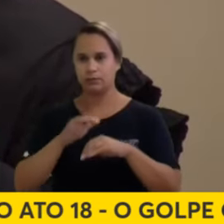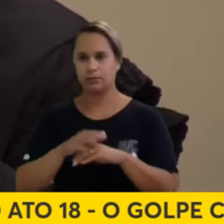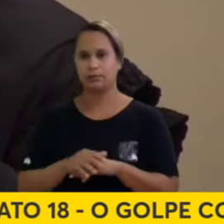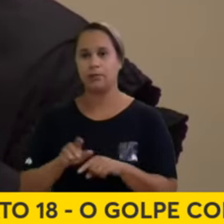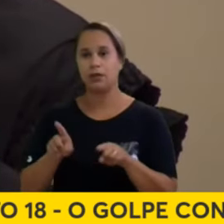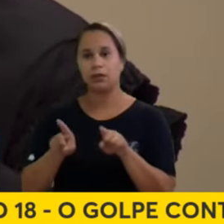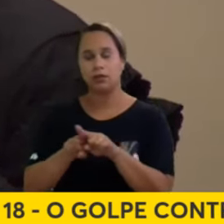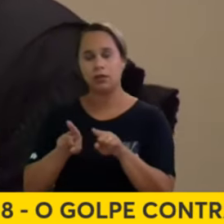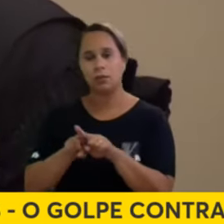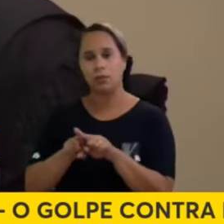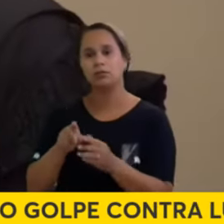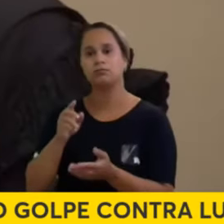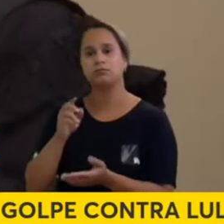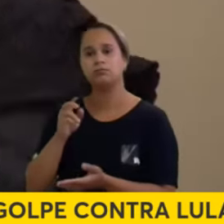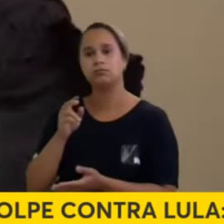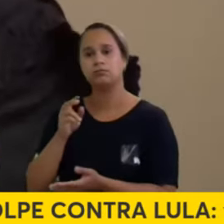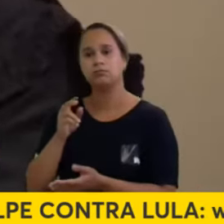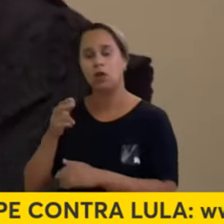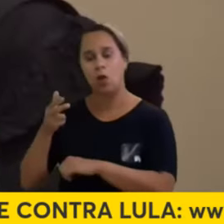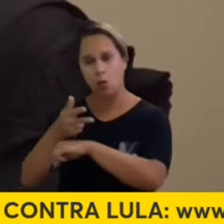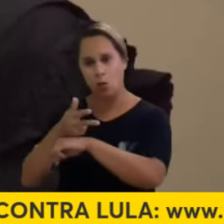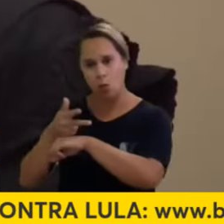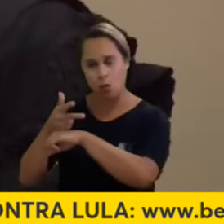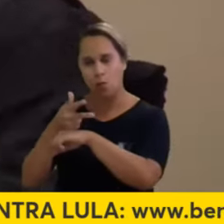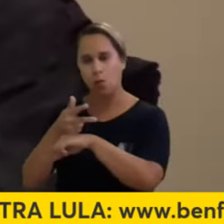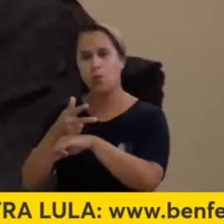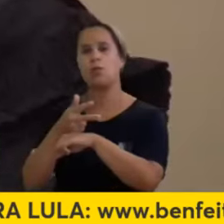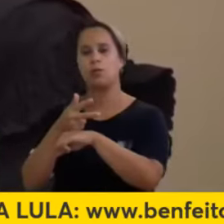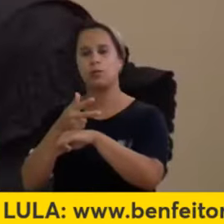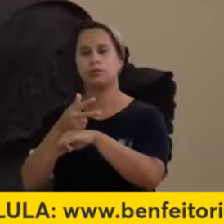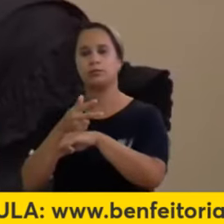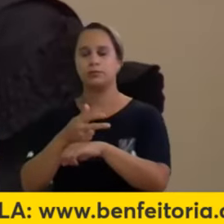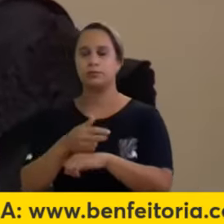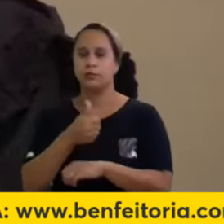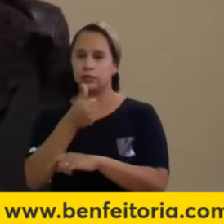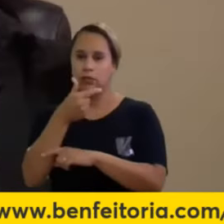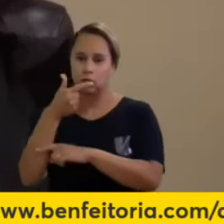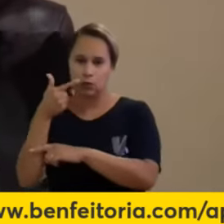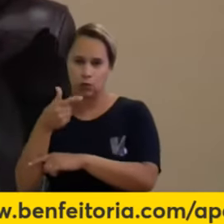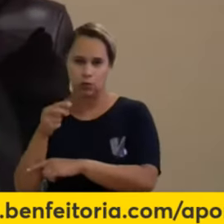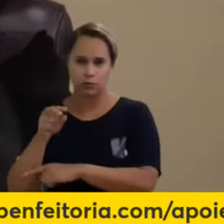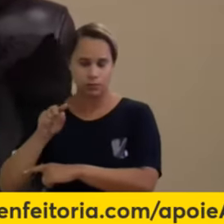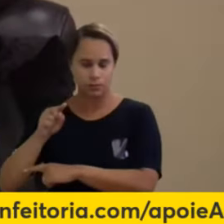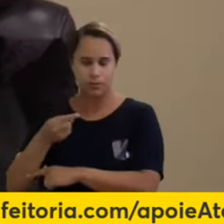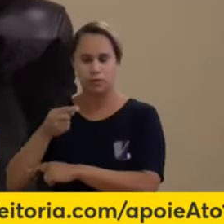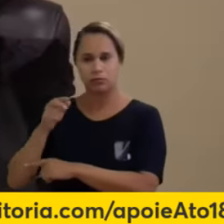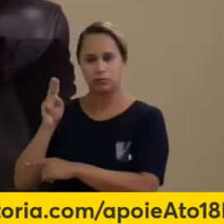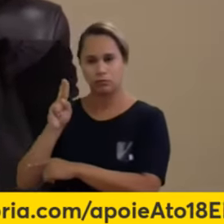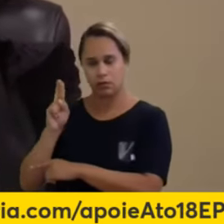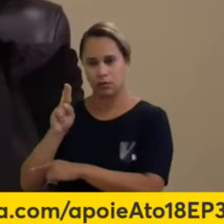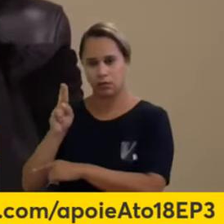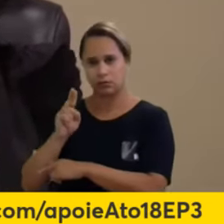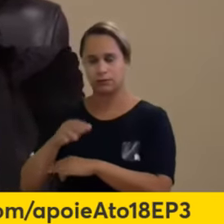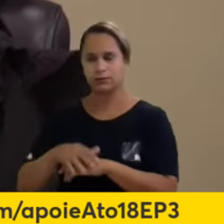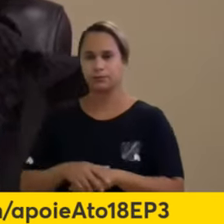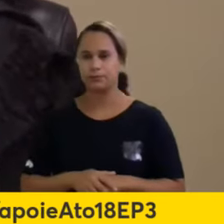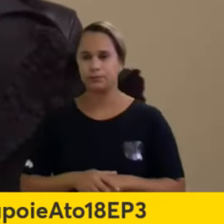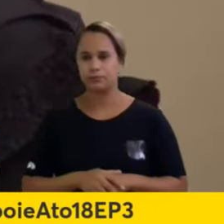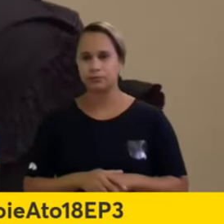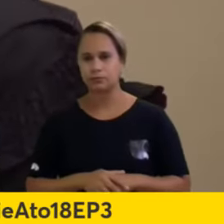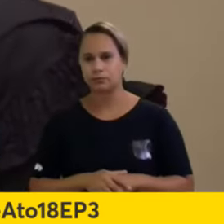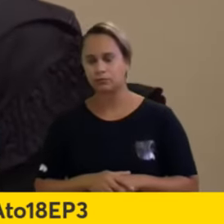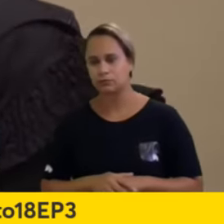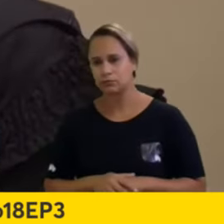do importe de R 12.000 das despesas dos supostos débitos junto à pessoas jurídicas de 7 e